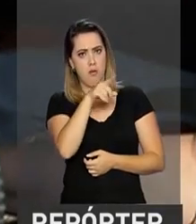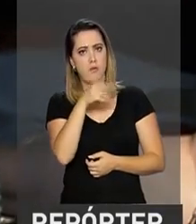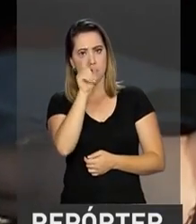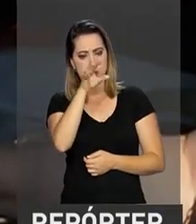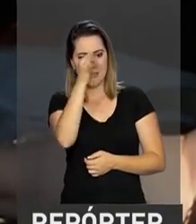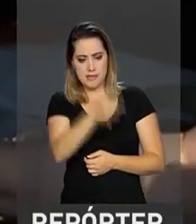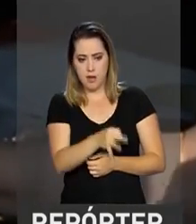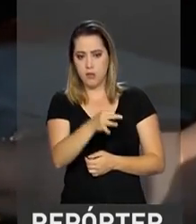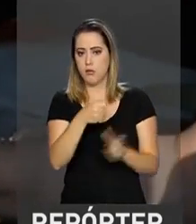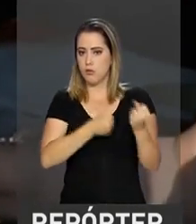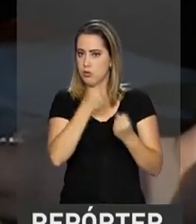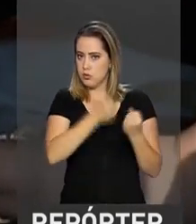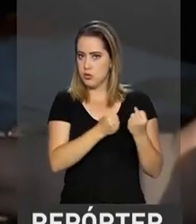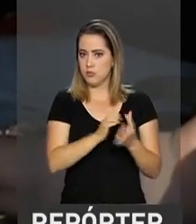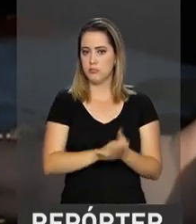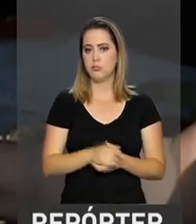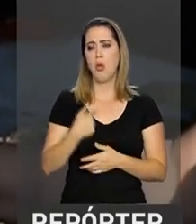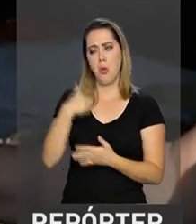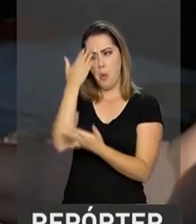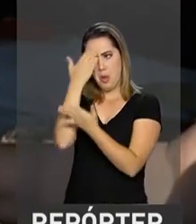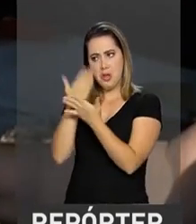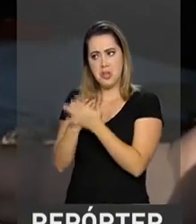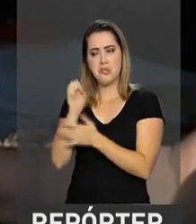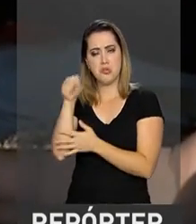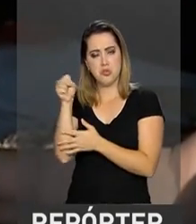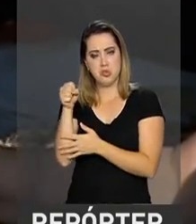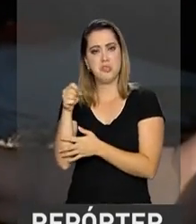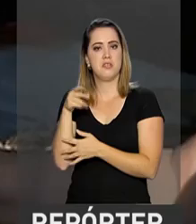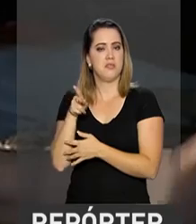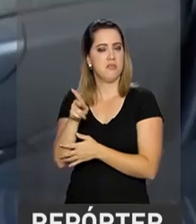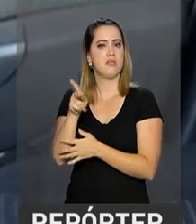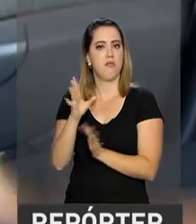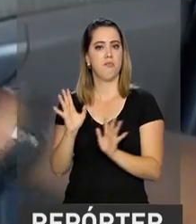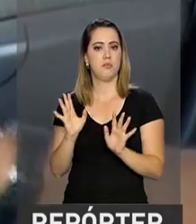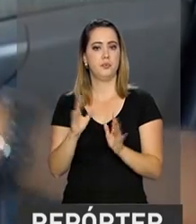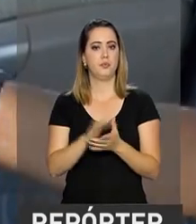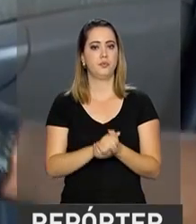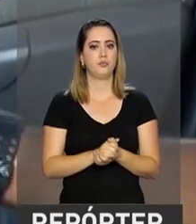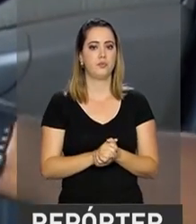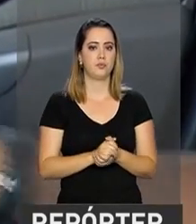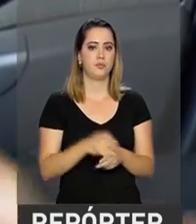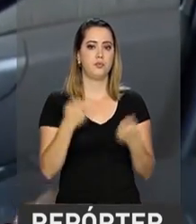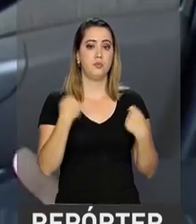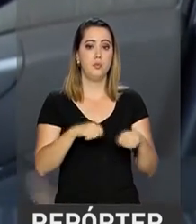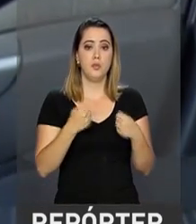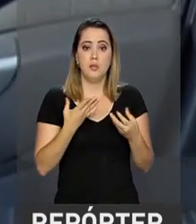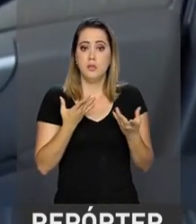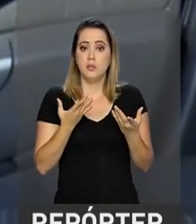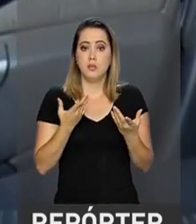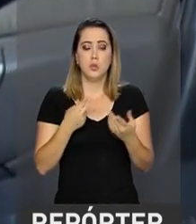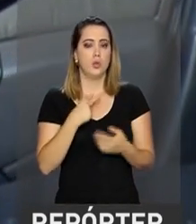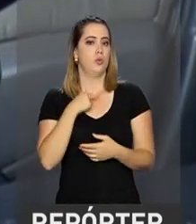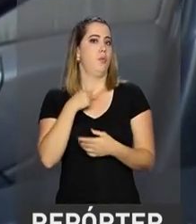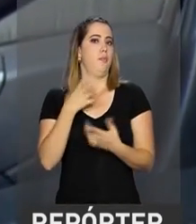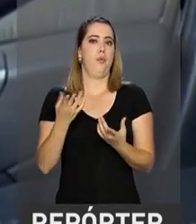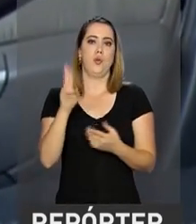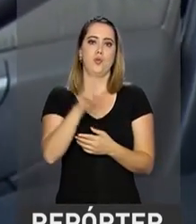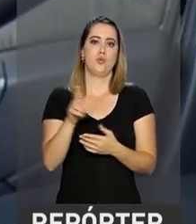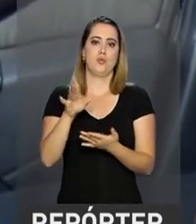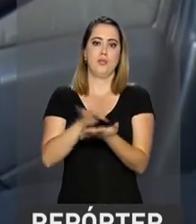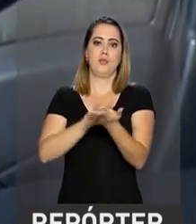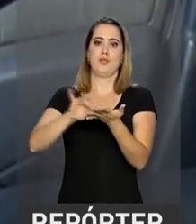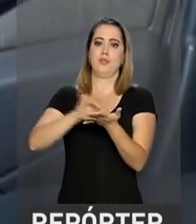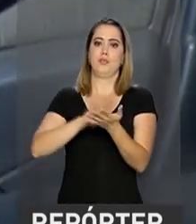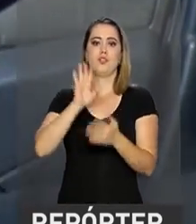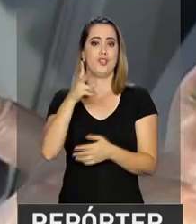escolhas certas no trânsito acredito que sim em fácil com certeza não vou ter que deixar aqui porque eu não posso tá usando o celular se não levar